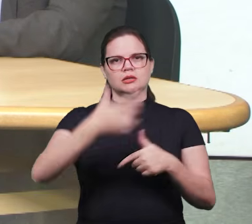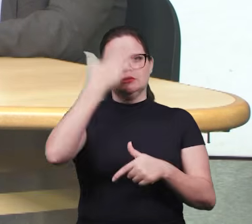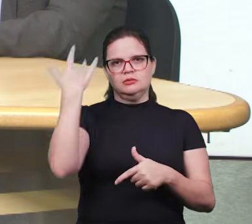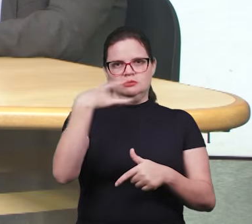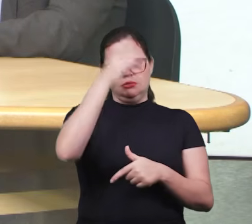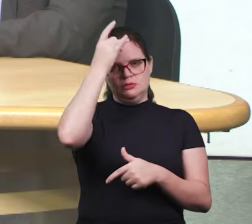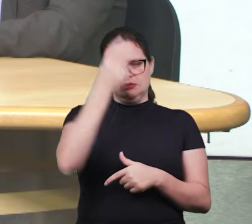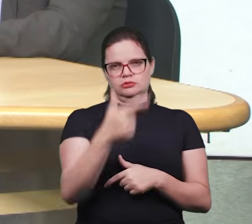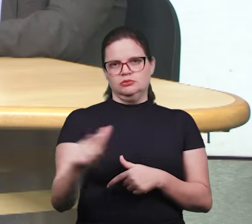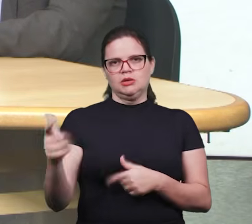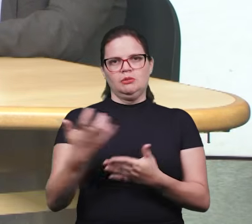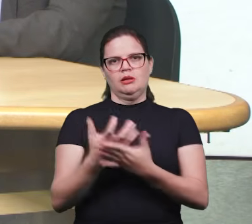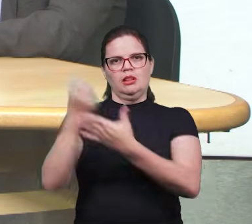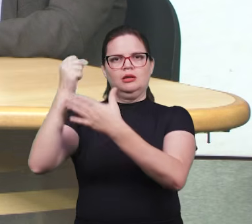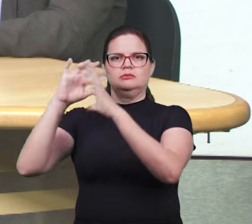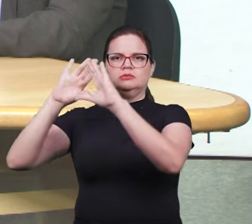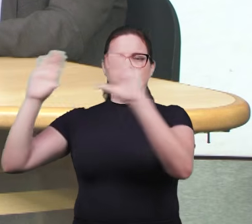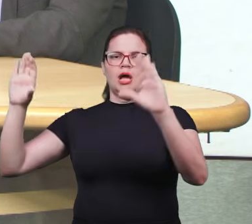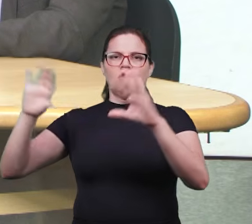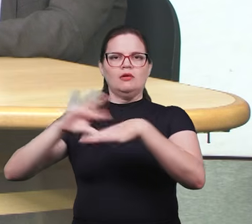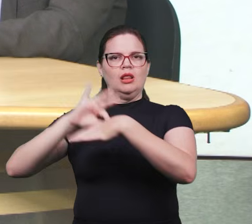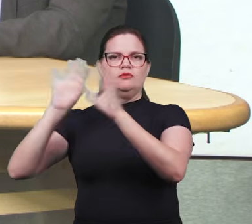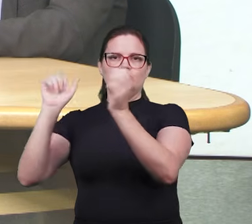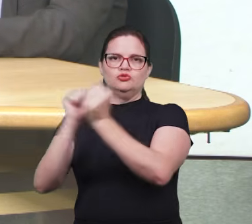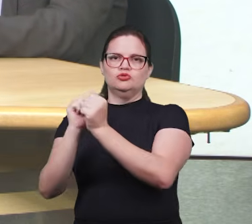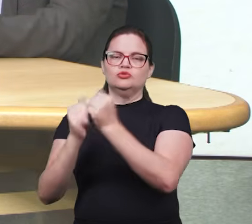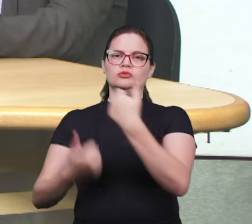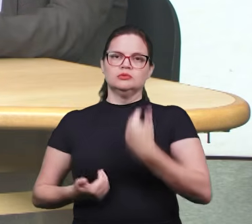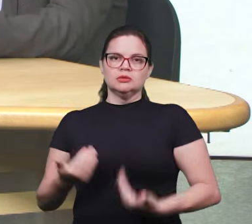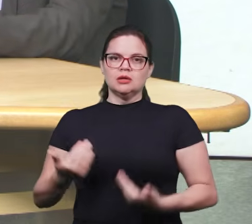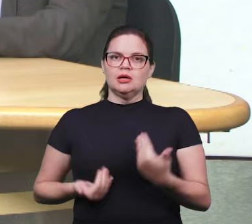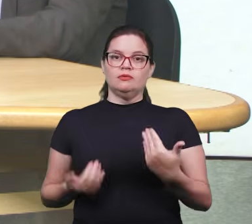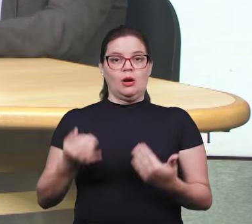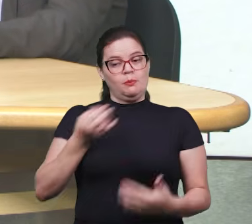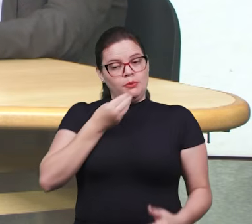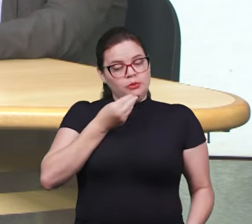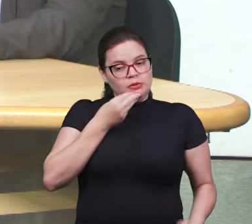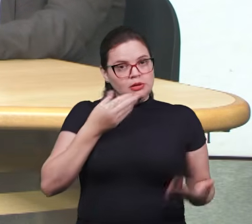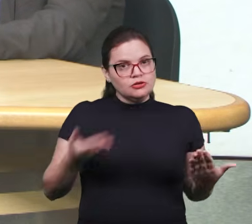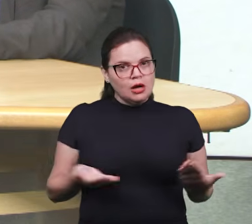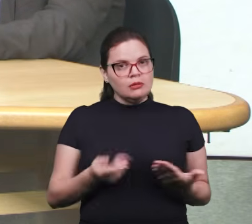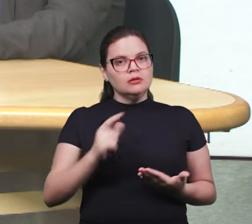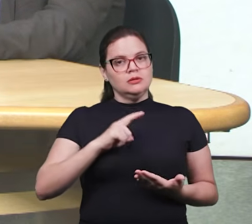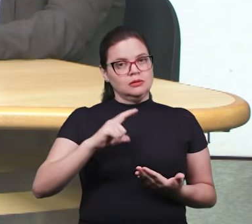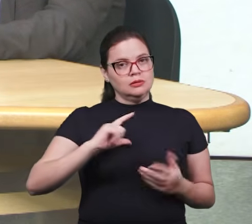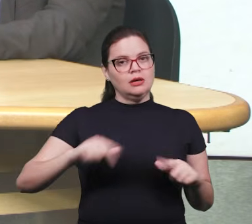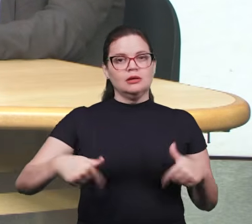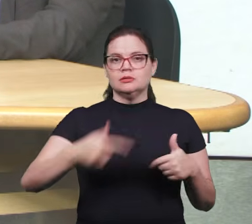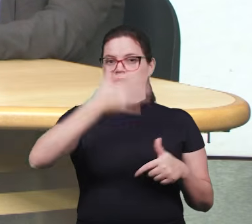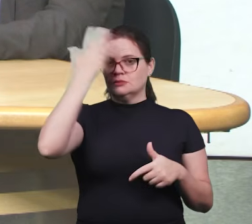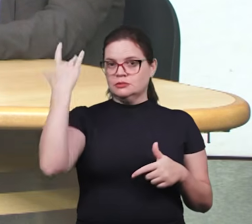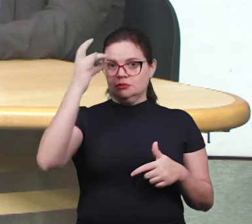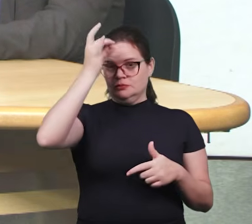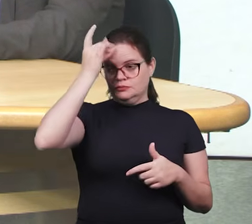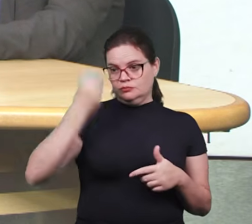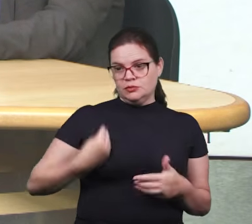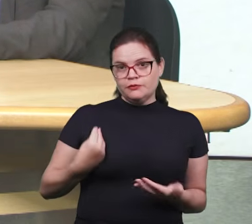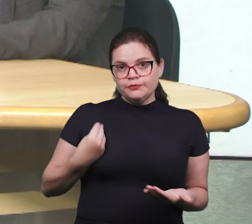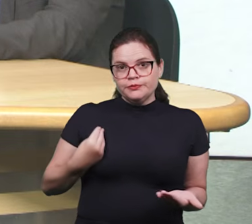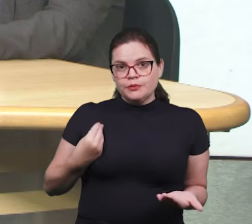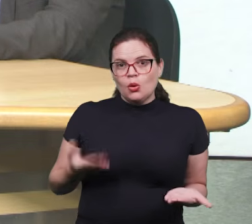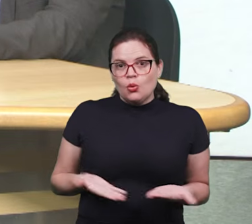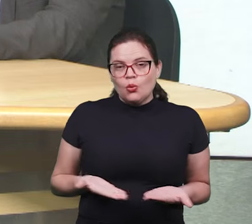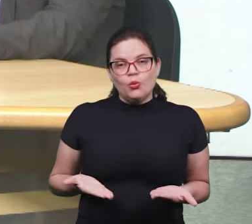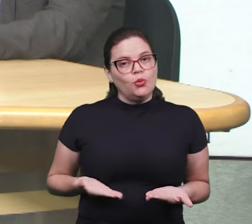Espírito Santo, não há mais salvação. A oportunidade é agora, enquanto o azeite está presente. A oportunidade agora, enquanto o